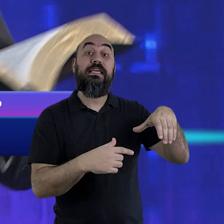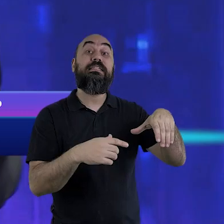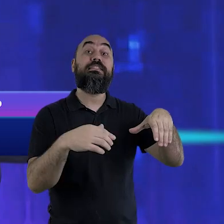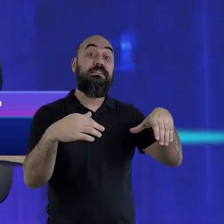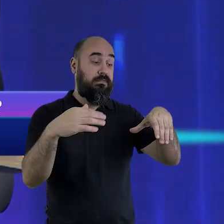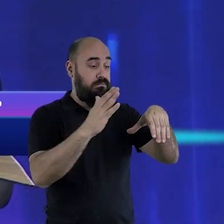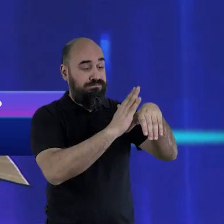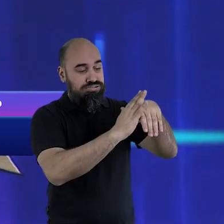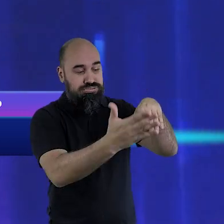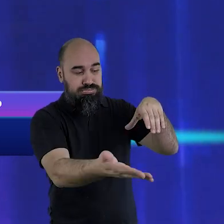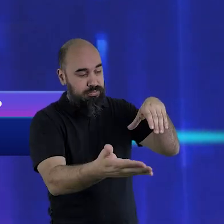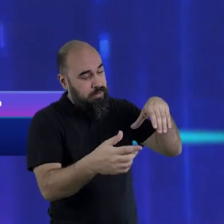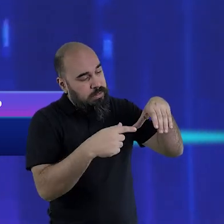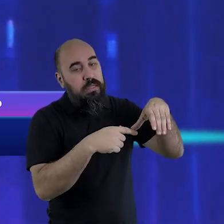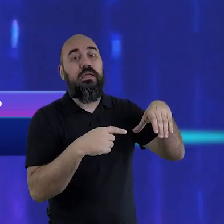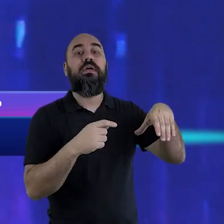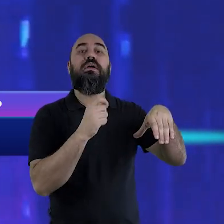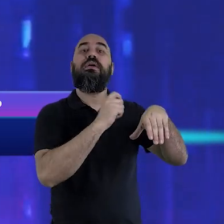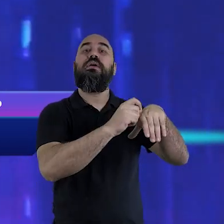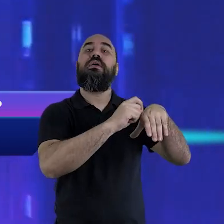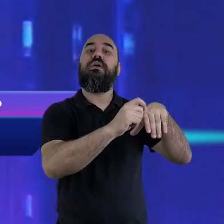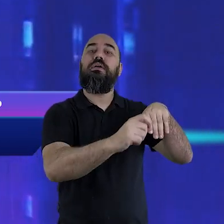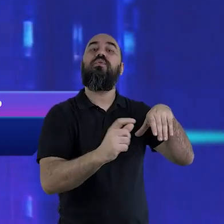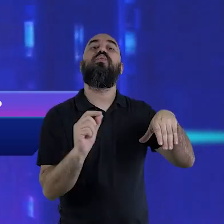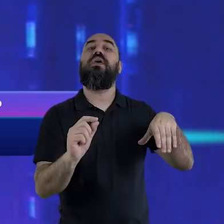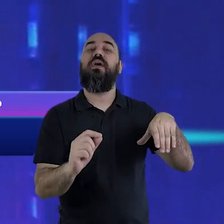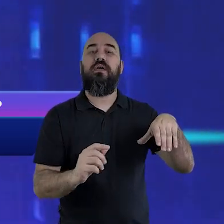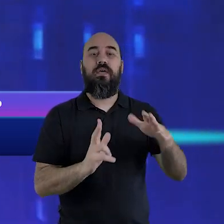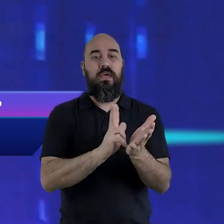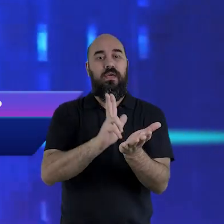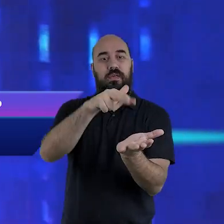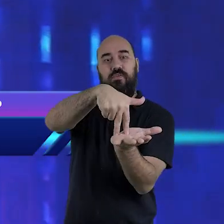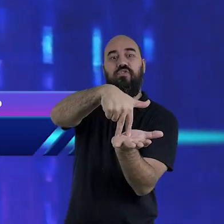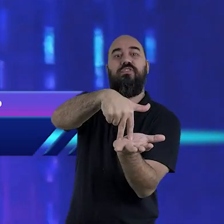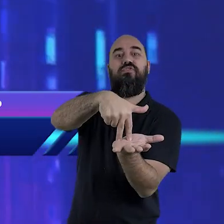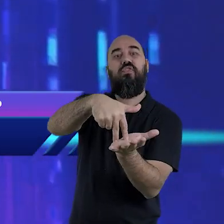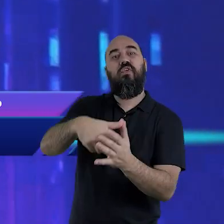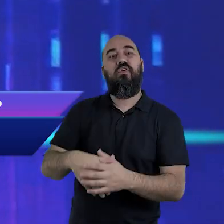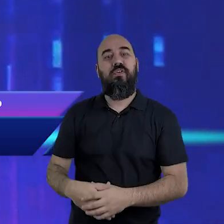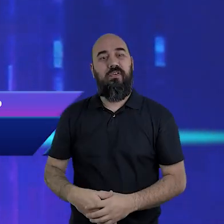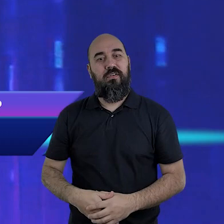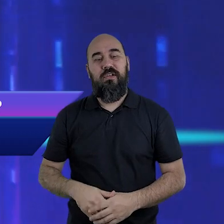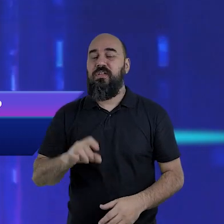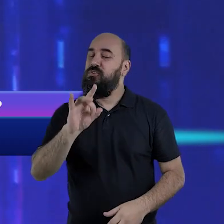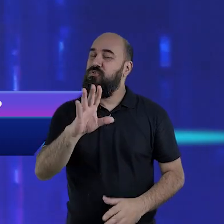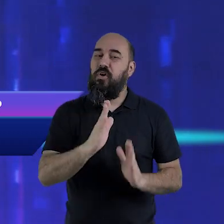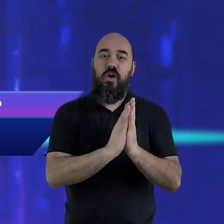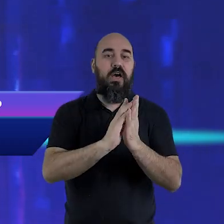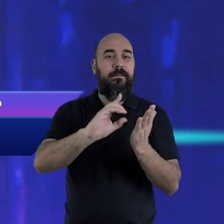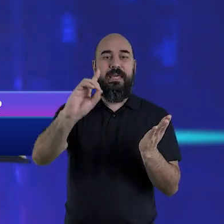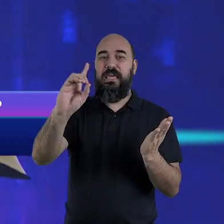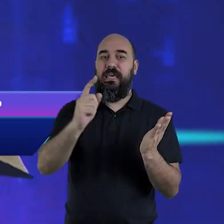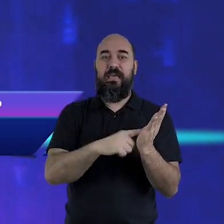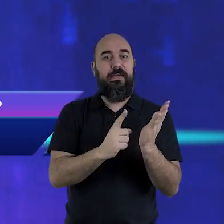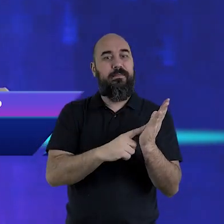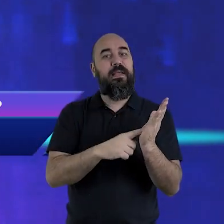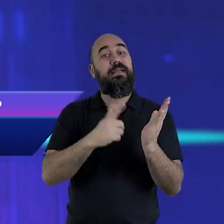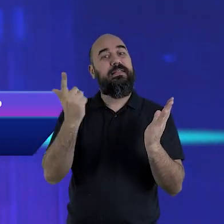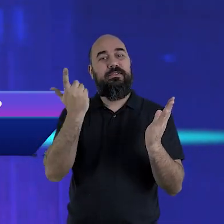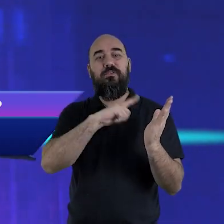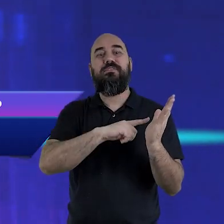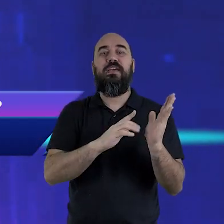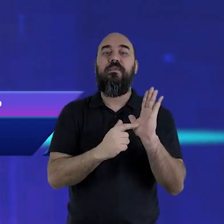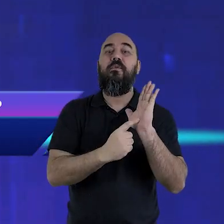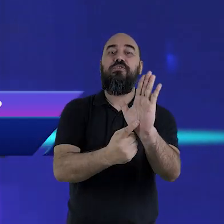escrita pelo anjo. E sabe o que está escrito lá? Ressuscitou. Somente a Bíblia é quem pode dizer o fim desde